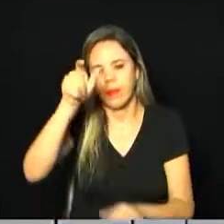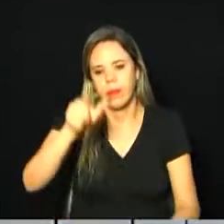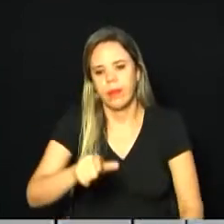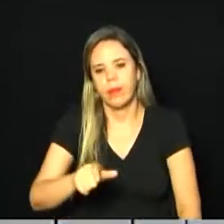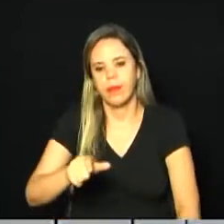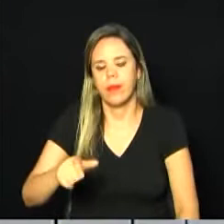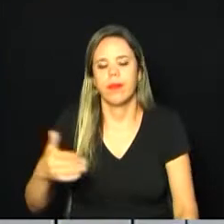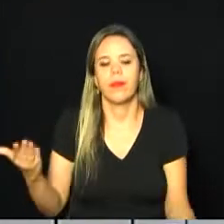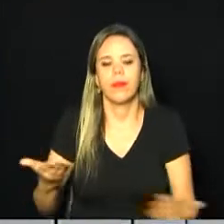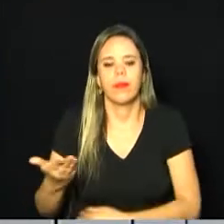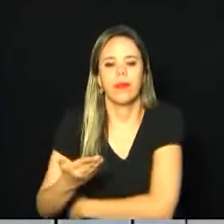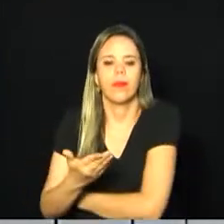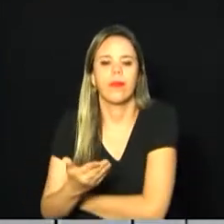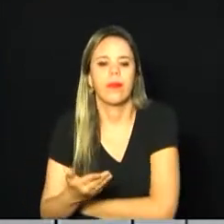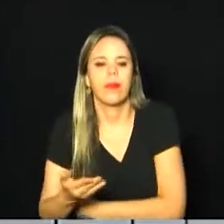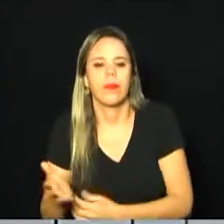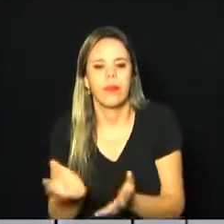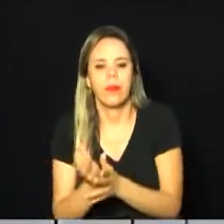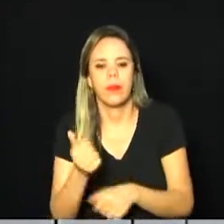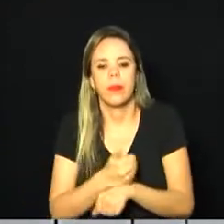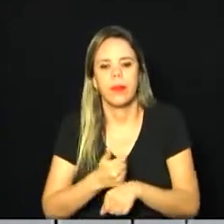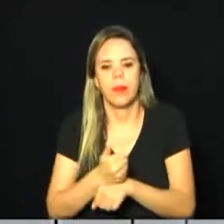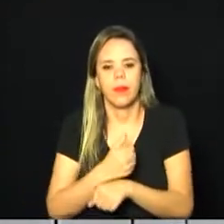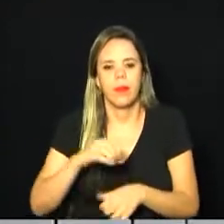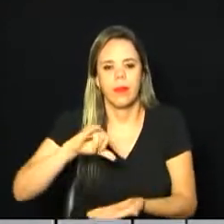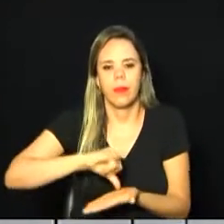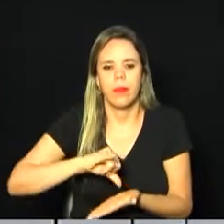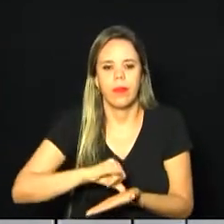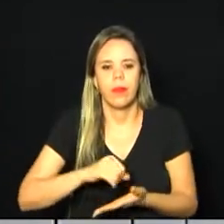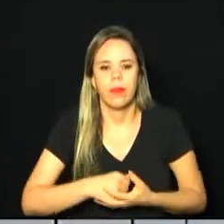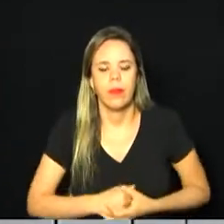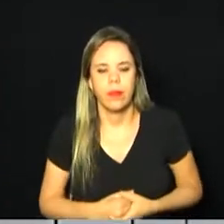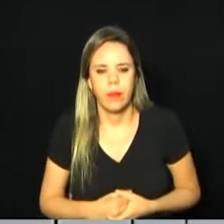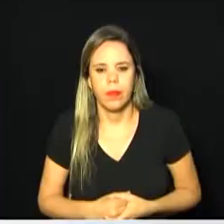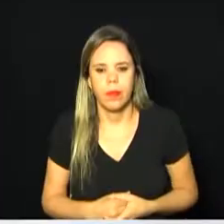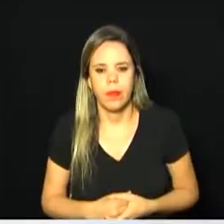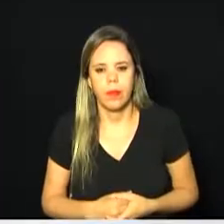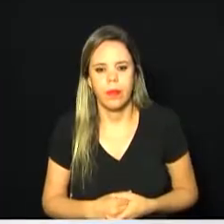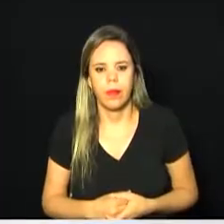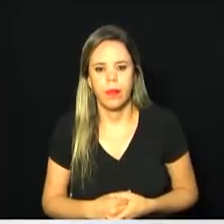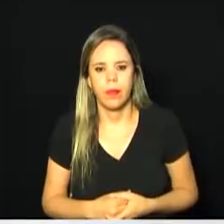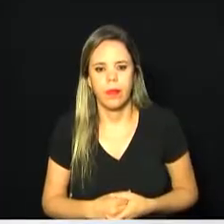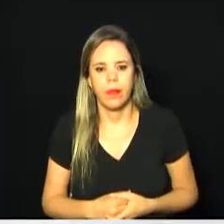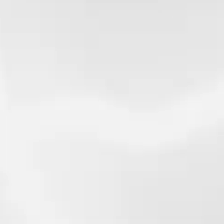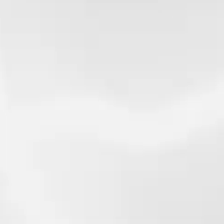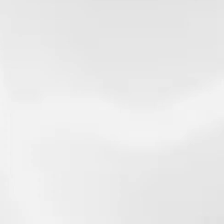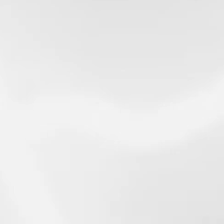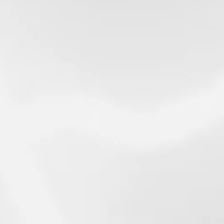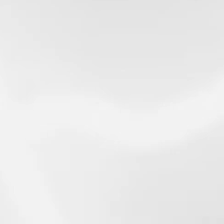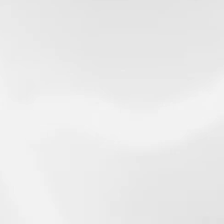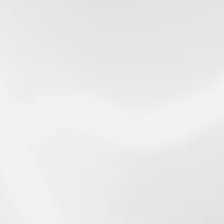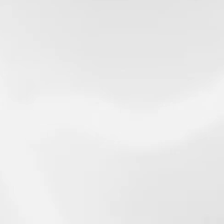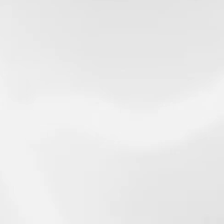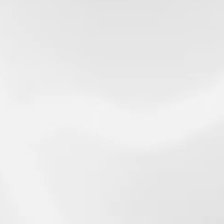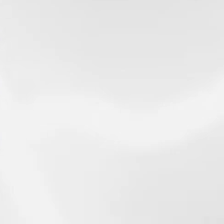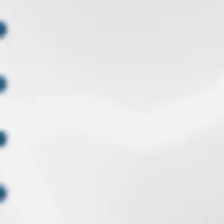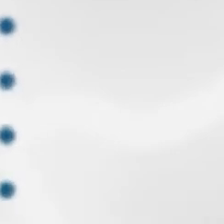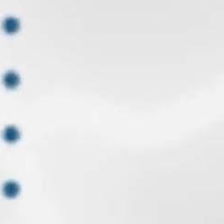e hoje a nossa equipe está na região central E aí